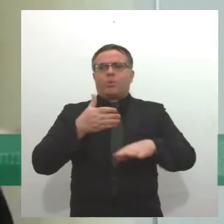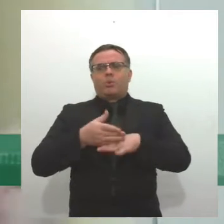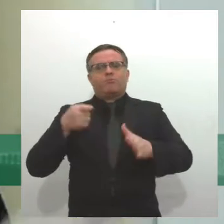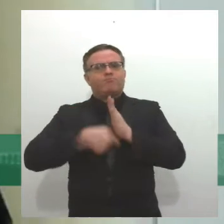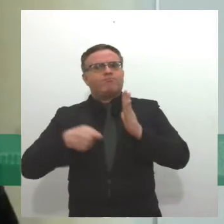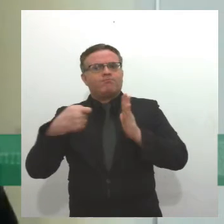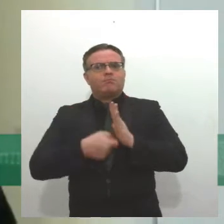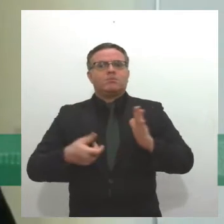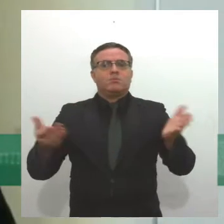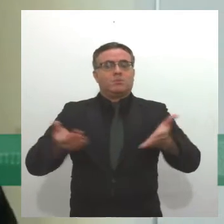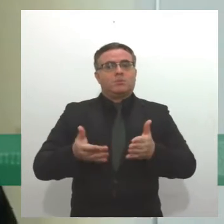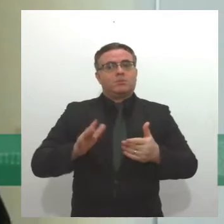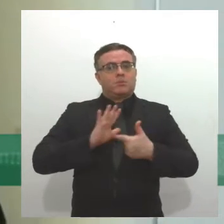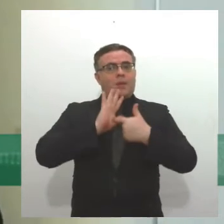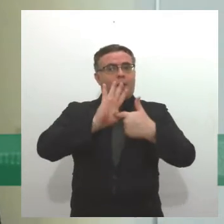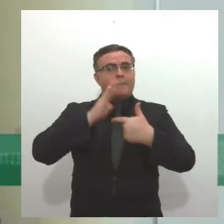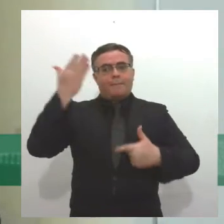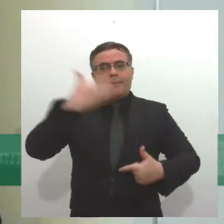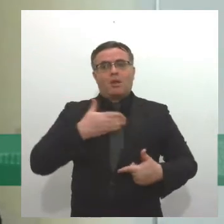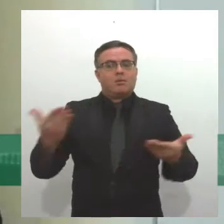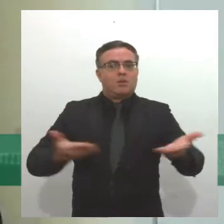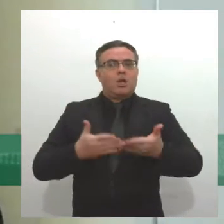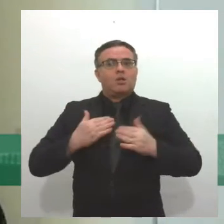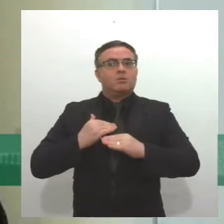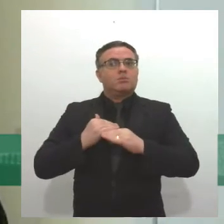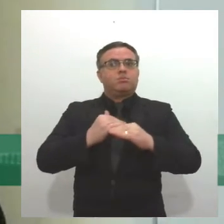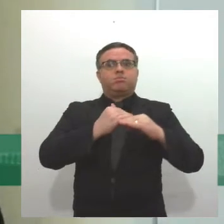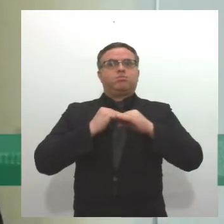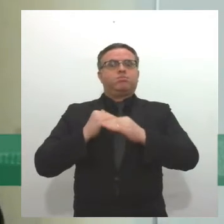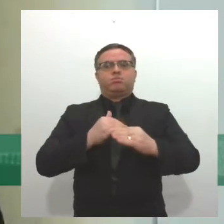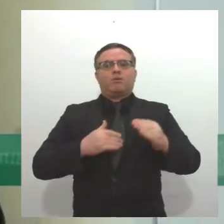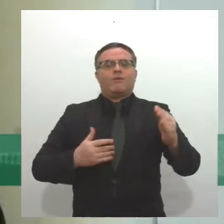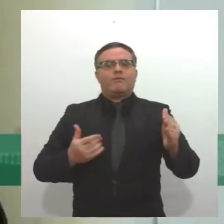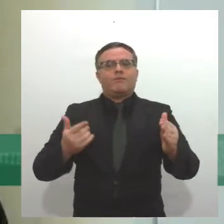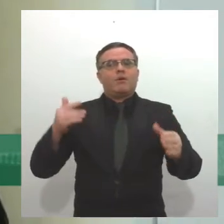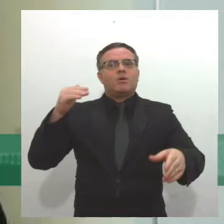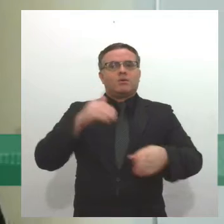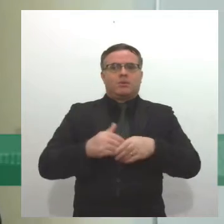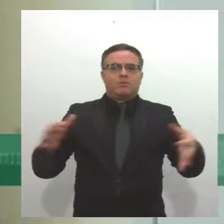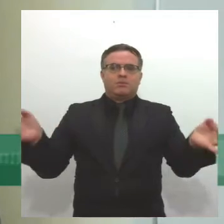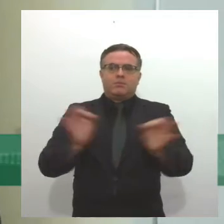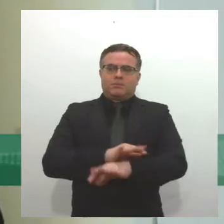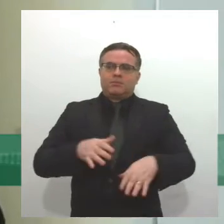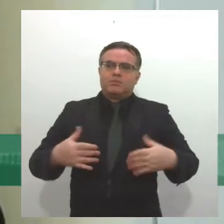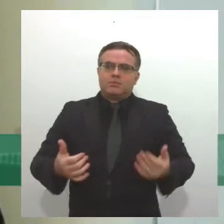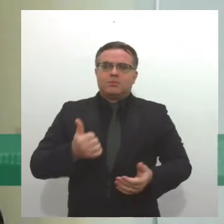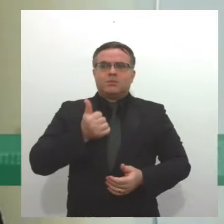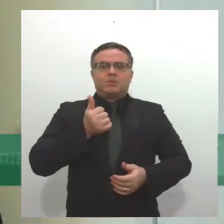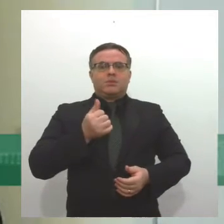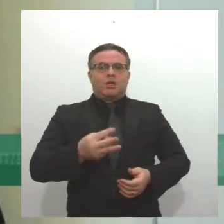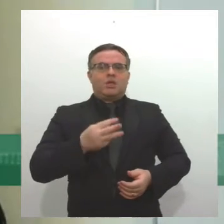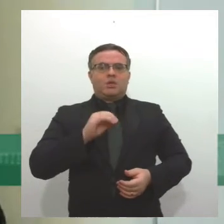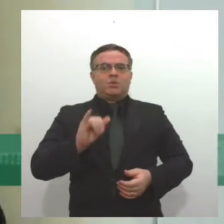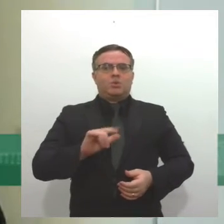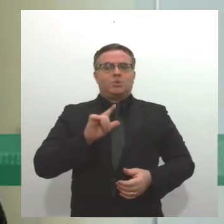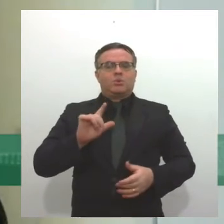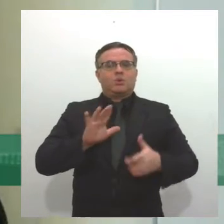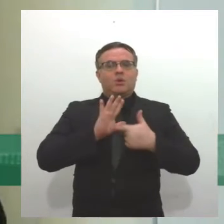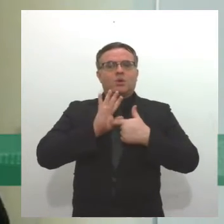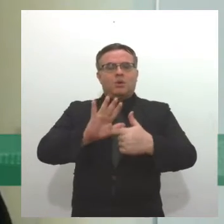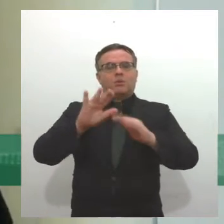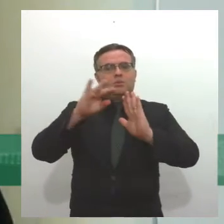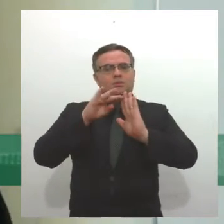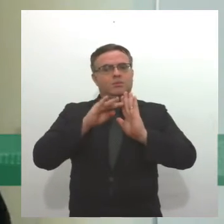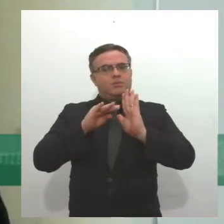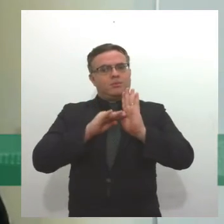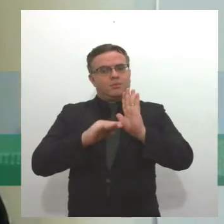deu um excelente resultado de chegar à unanimidade de votação no dia 13 de julho. Você colocou aí o print mostrando bancada por bancada,